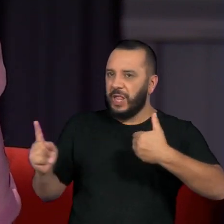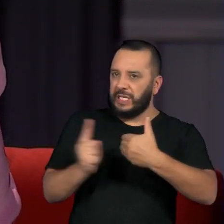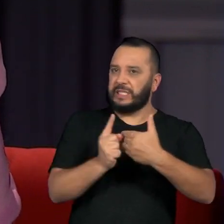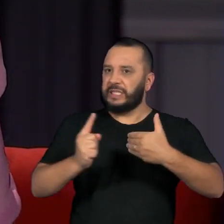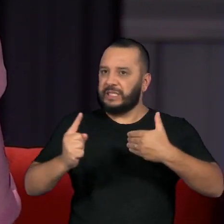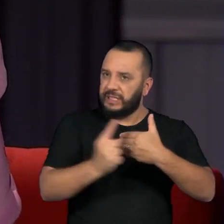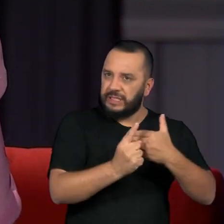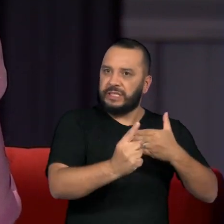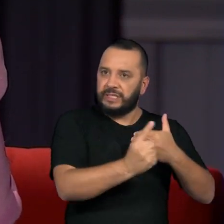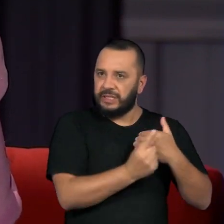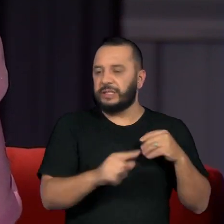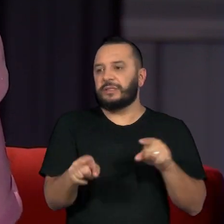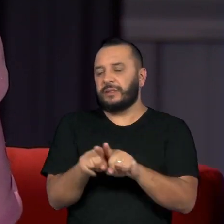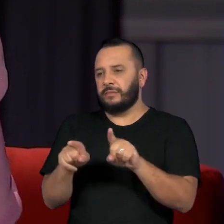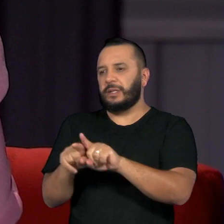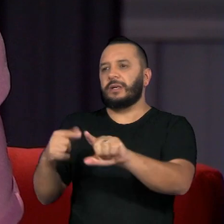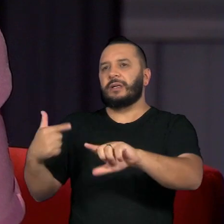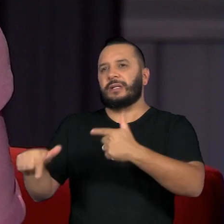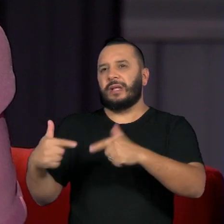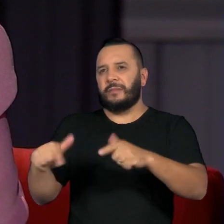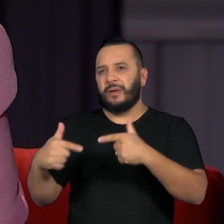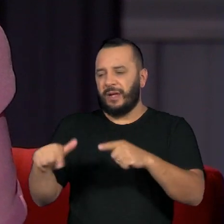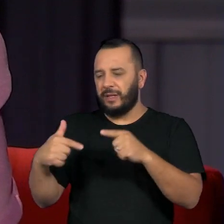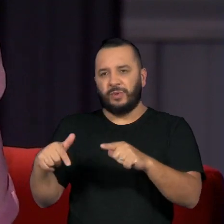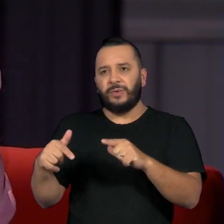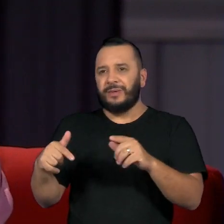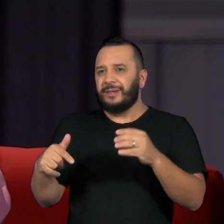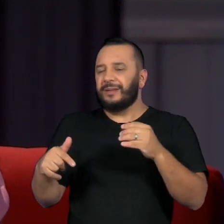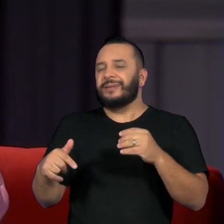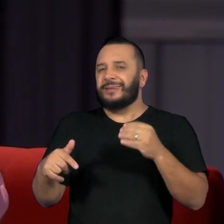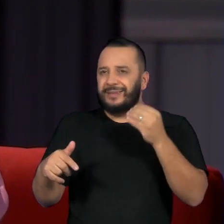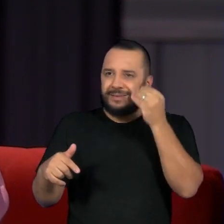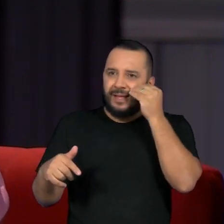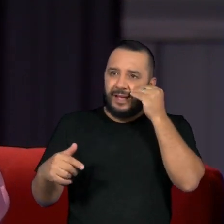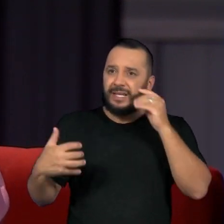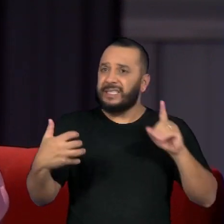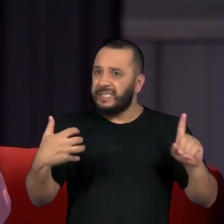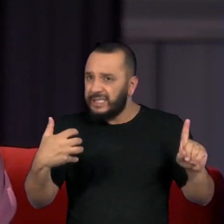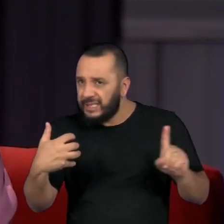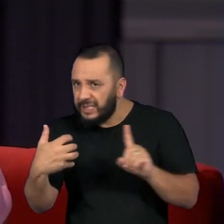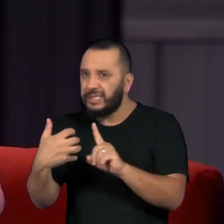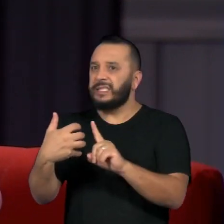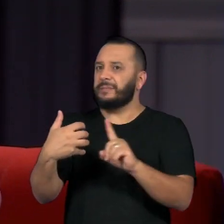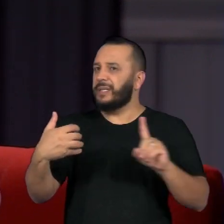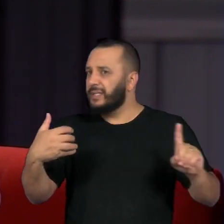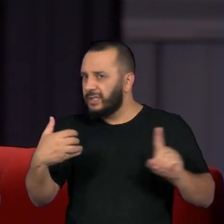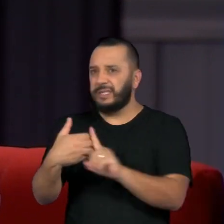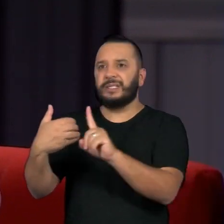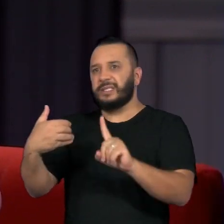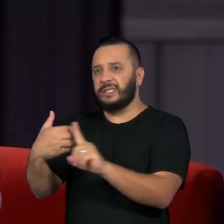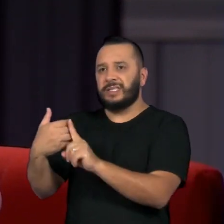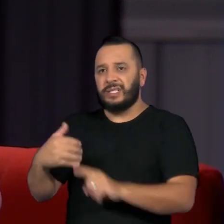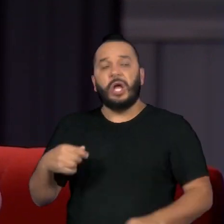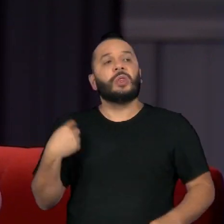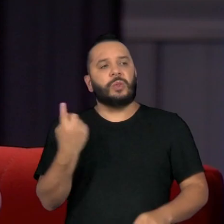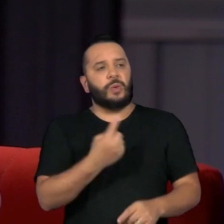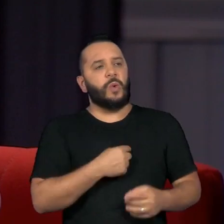encontra um mercado de trabalho que te fala assim, a gente trabalha com pessoas com deficiência, mas autismo não está na nossa